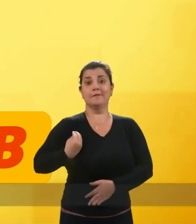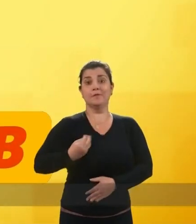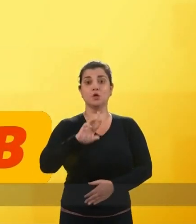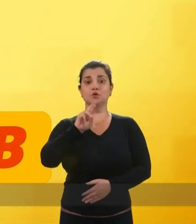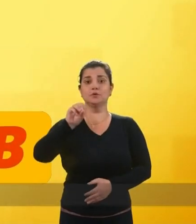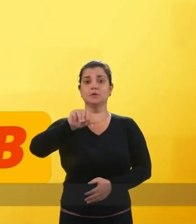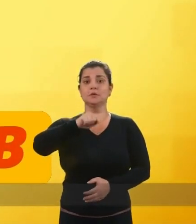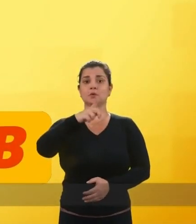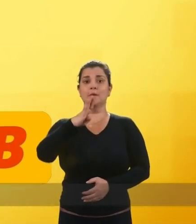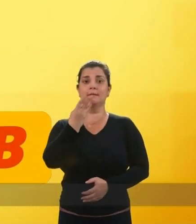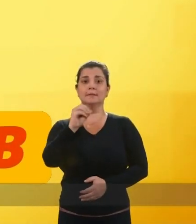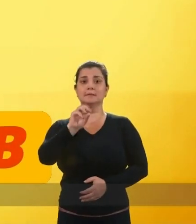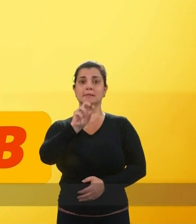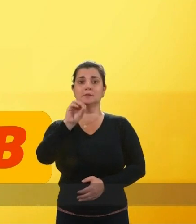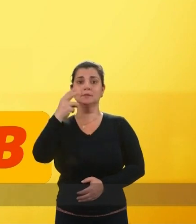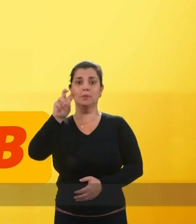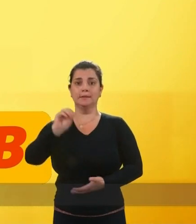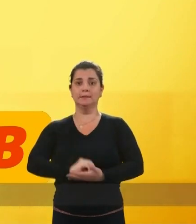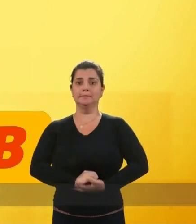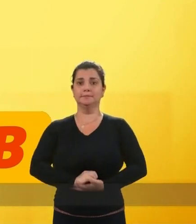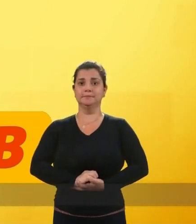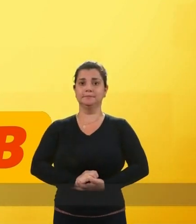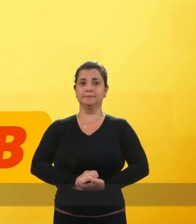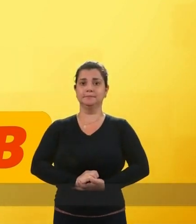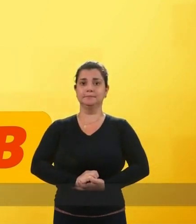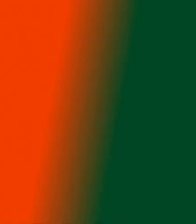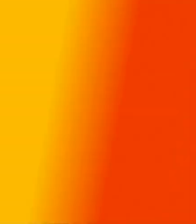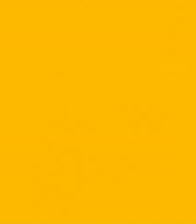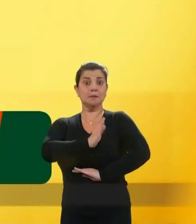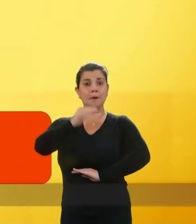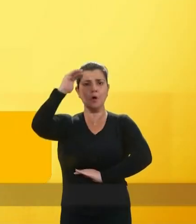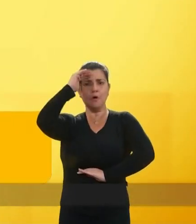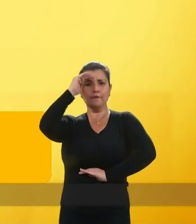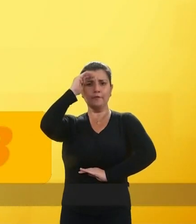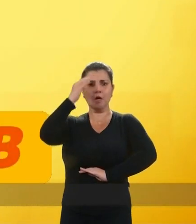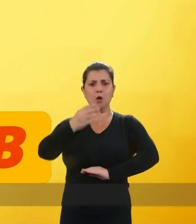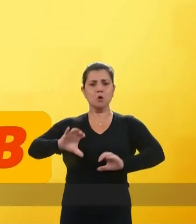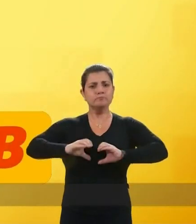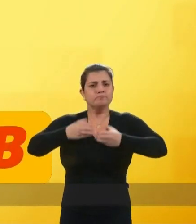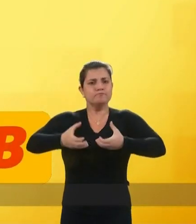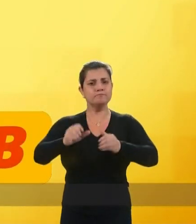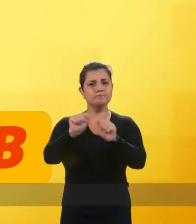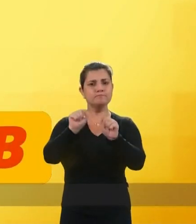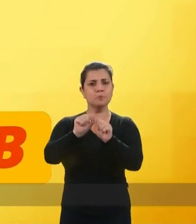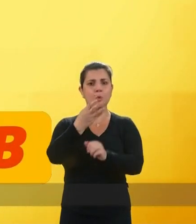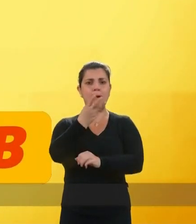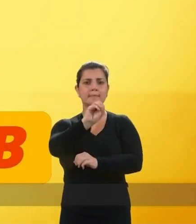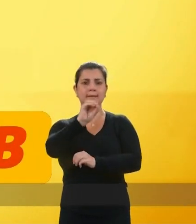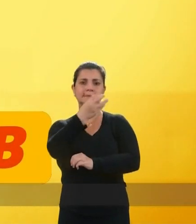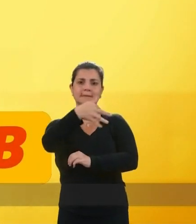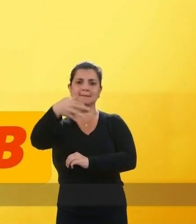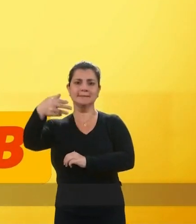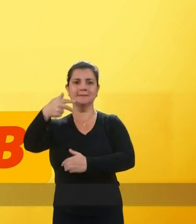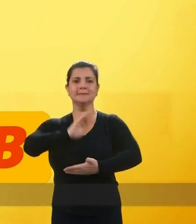política e defender a vida, Rogério Ferraz, 40050. Coração para ouvir e coragem para